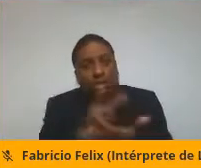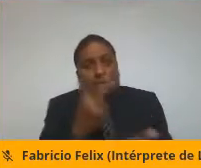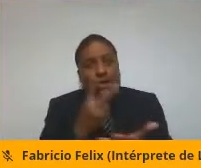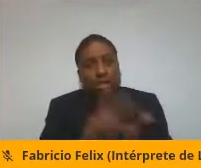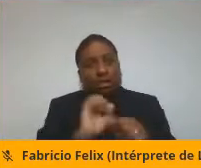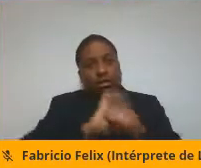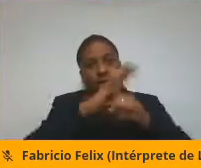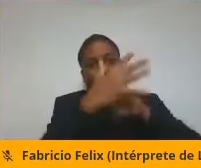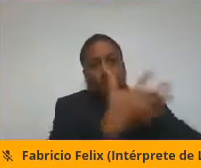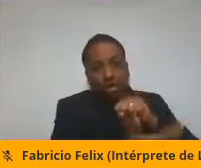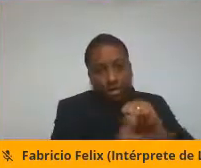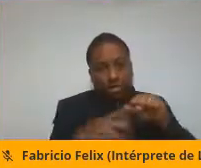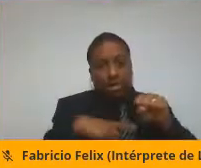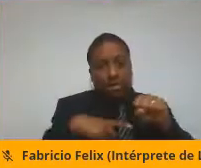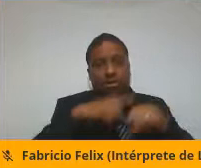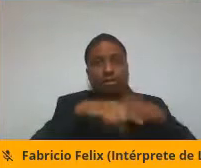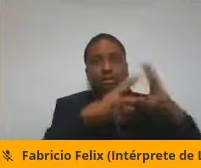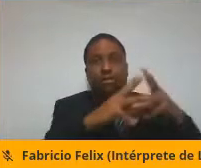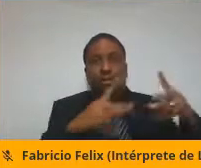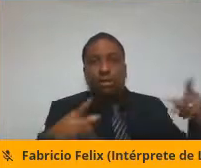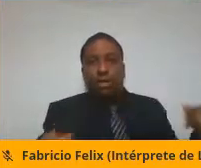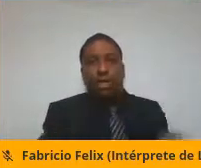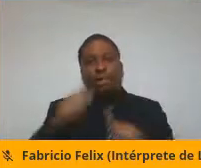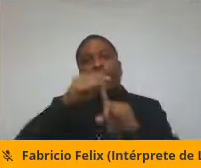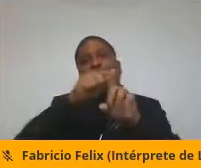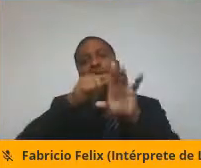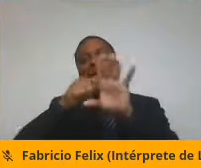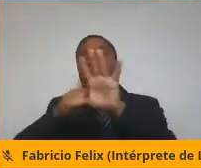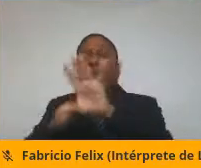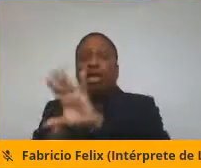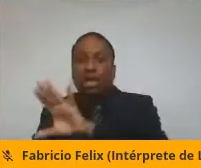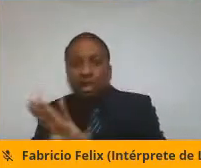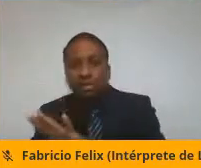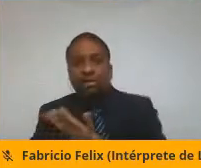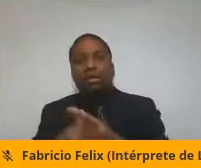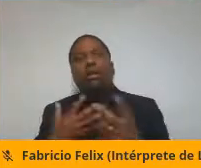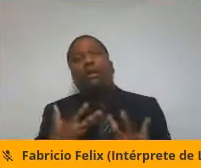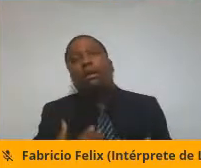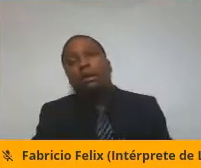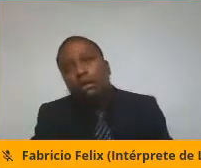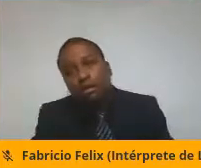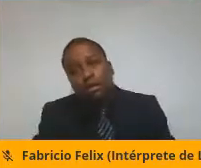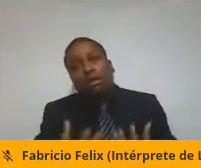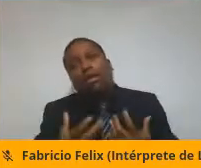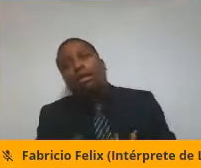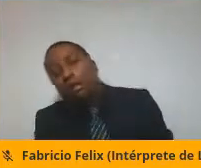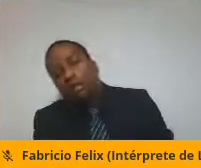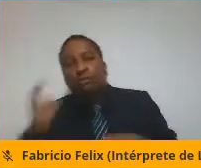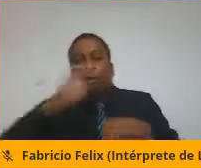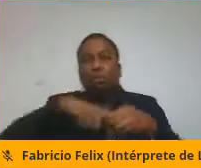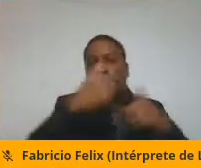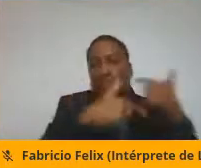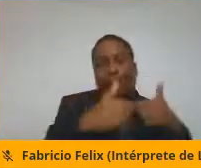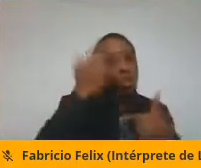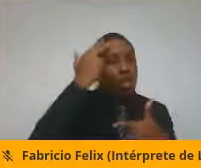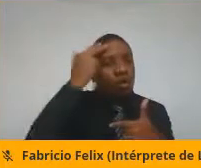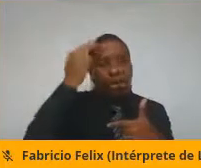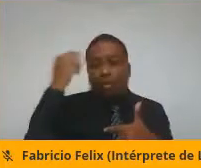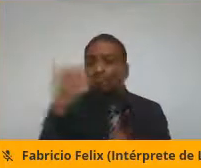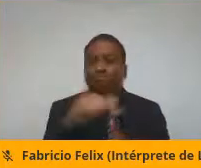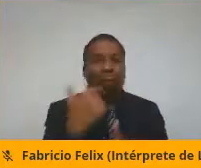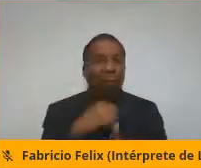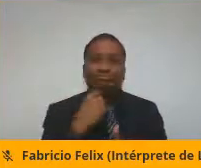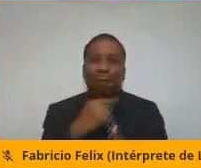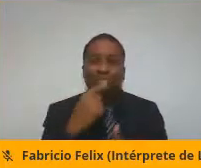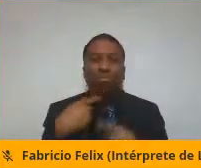depois fica meses como se a bateria tivesse descarregada, a pessoa não consegue voltar às suas atividades normais porque não tem energia, não tem